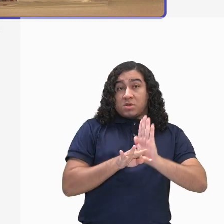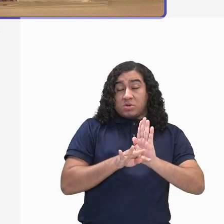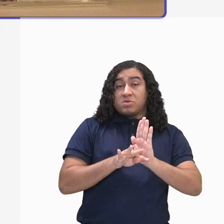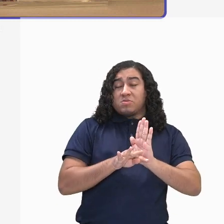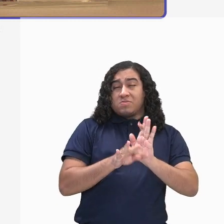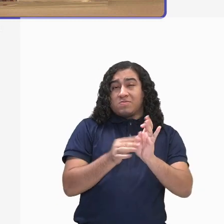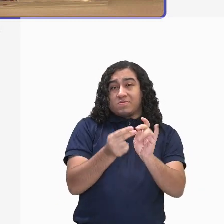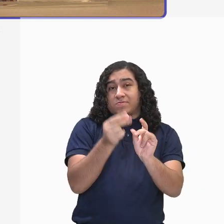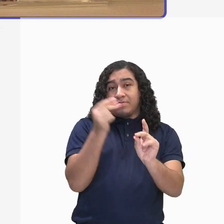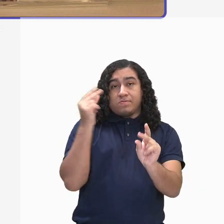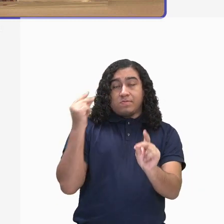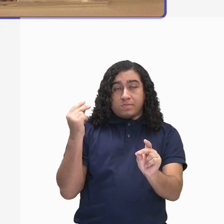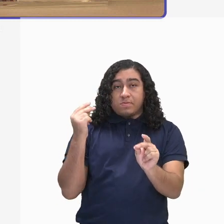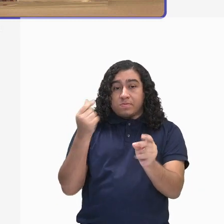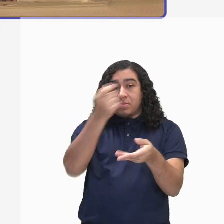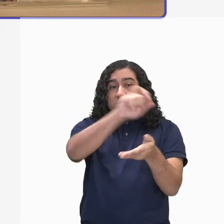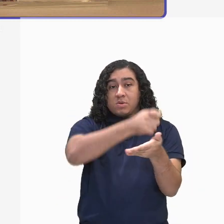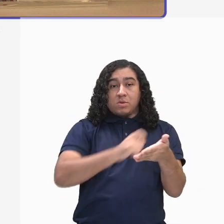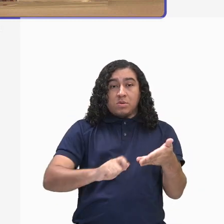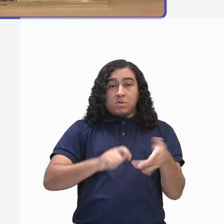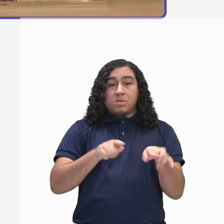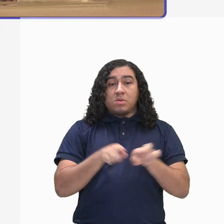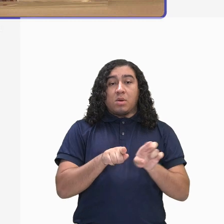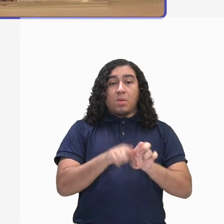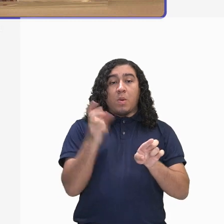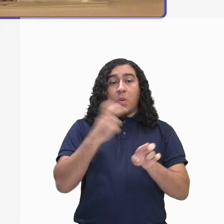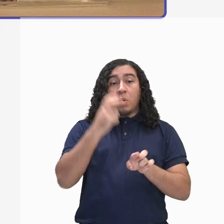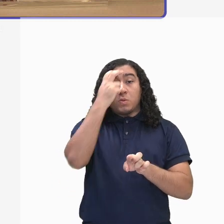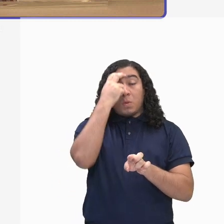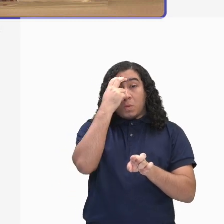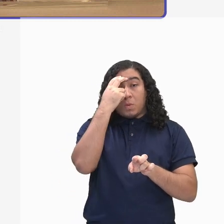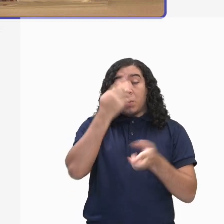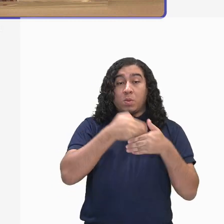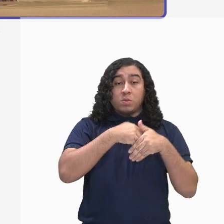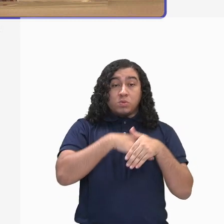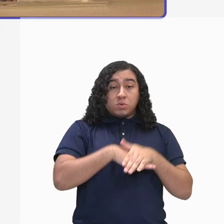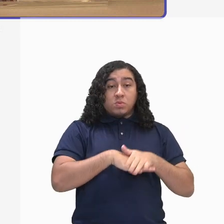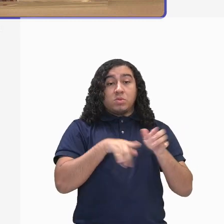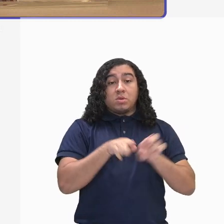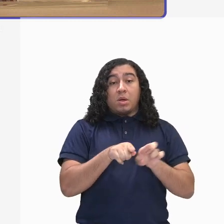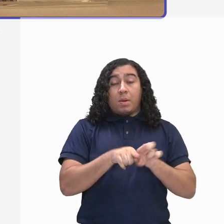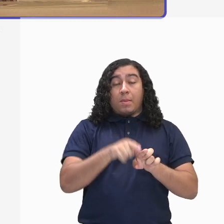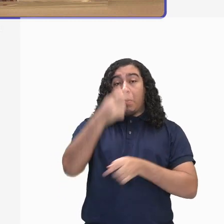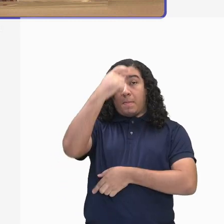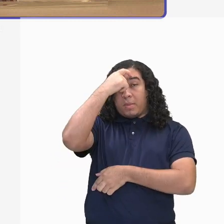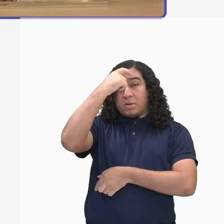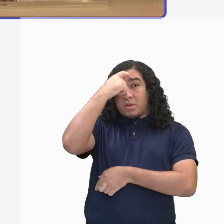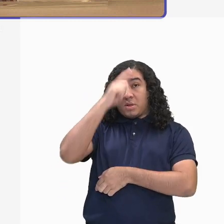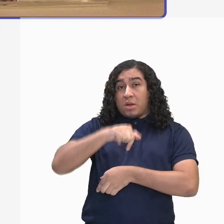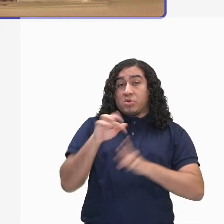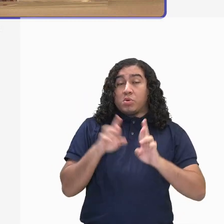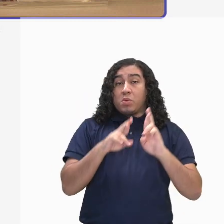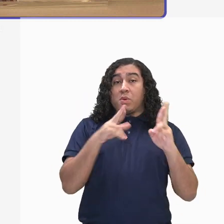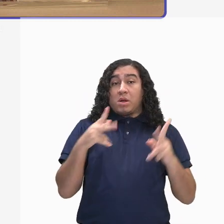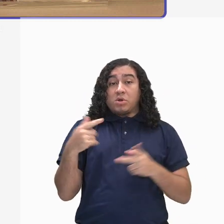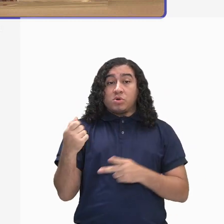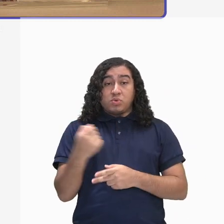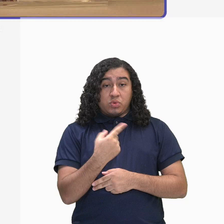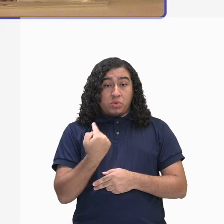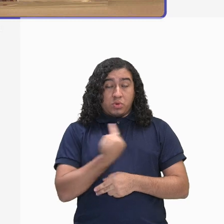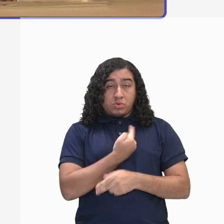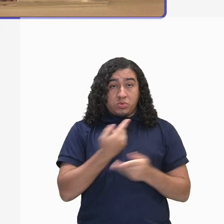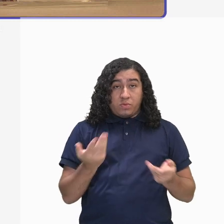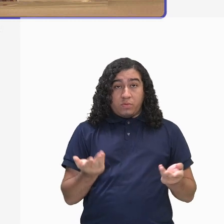séculos, quando as culturas, os costumes, as mentalidades eram bem diferentes do que